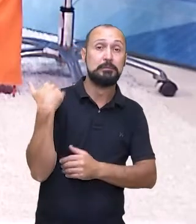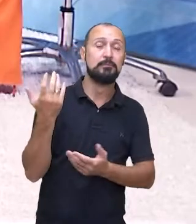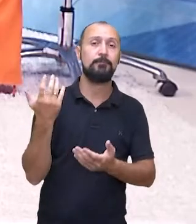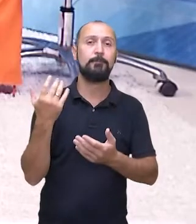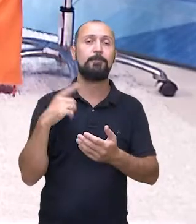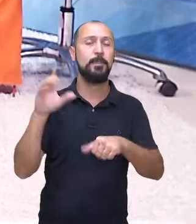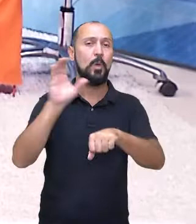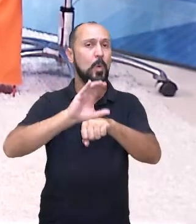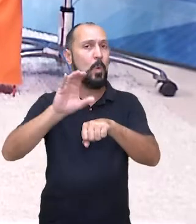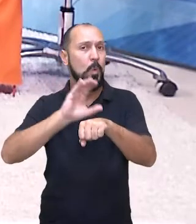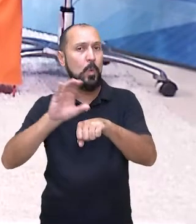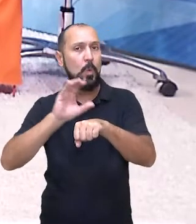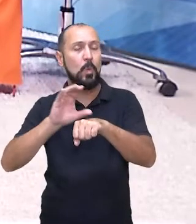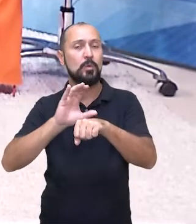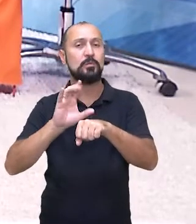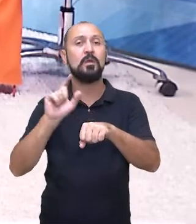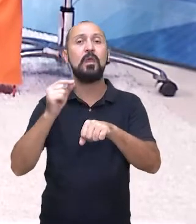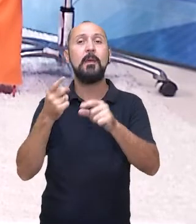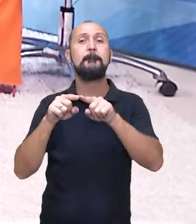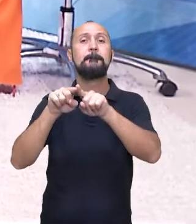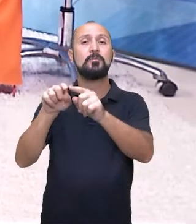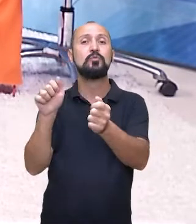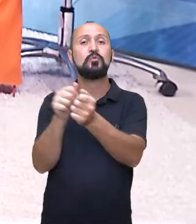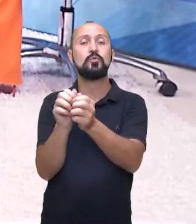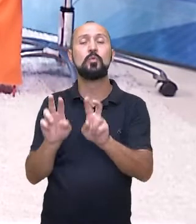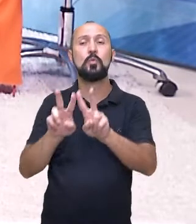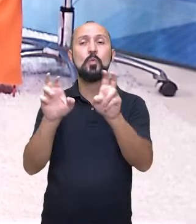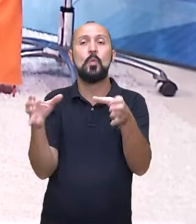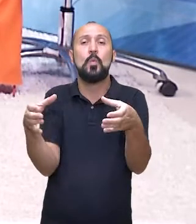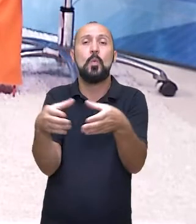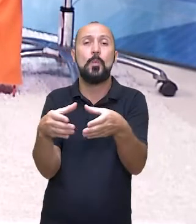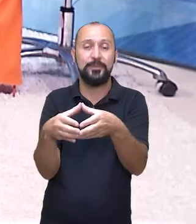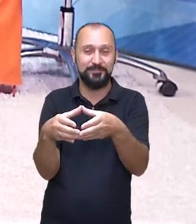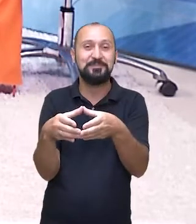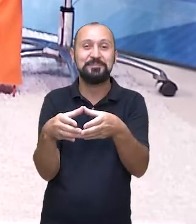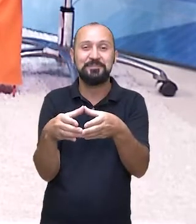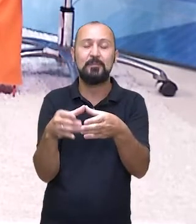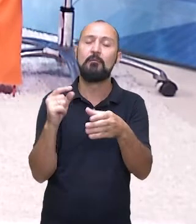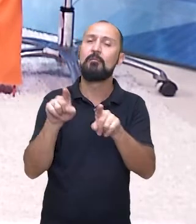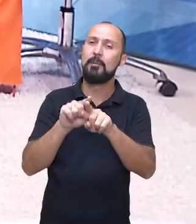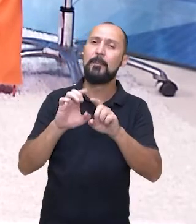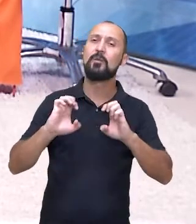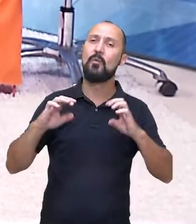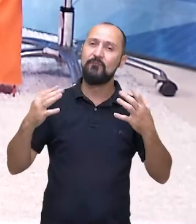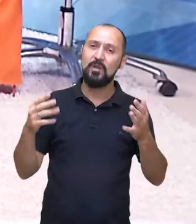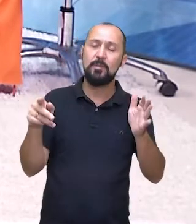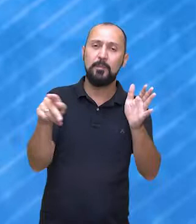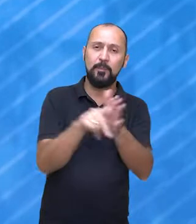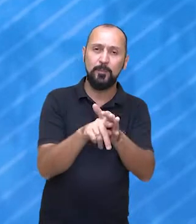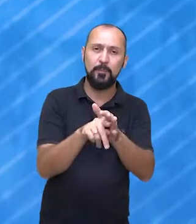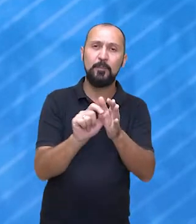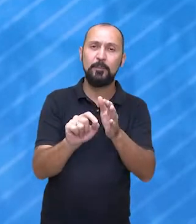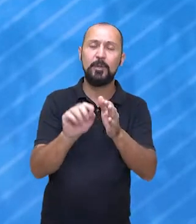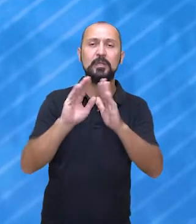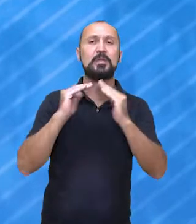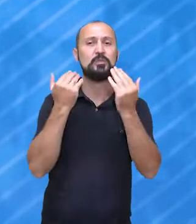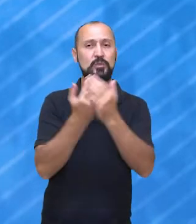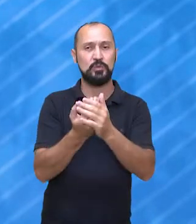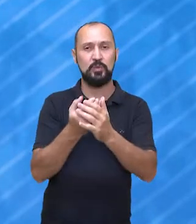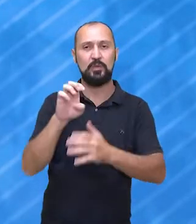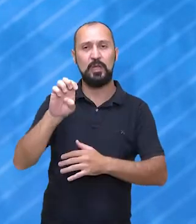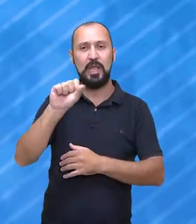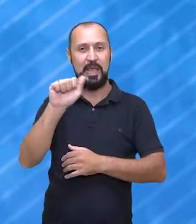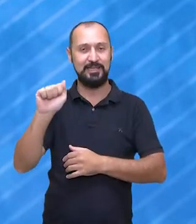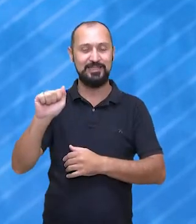ativas então nós temos muitos cursos da ESA que são feitos em parceria com as comissões além dos eventos